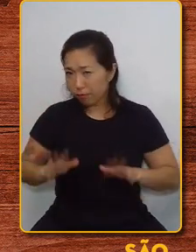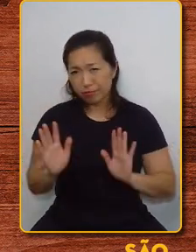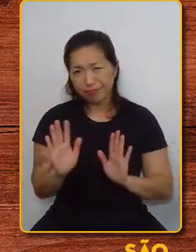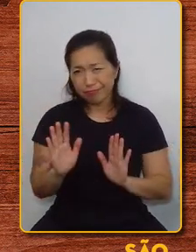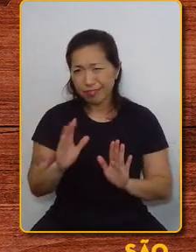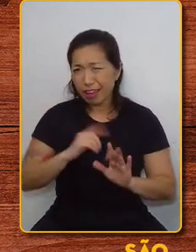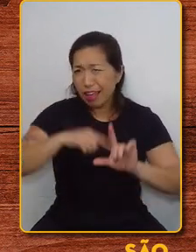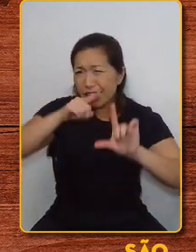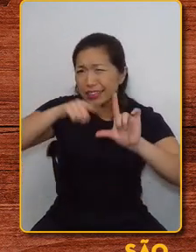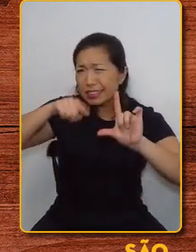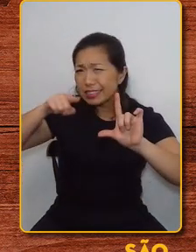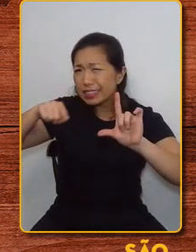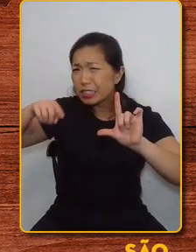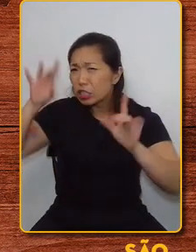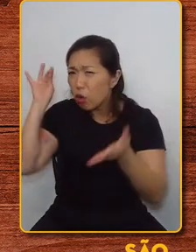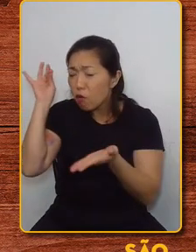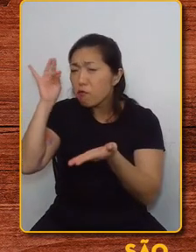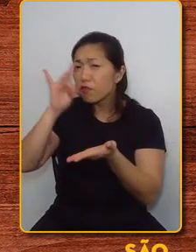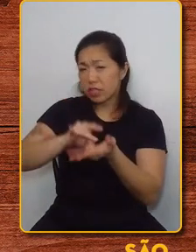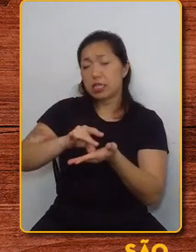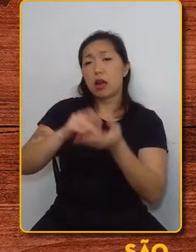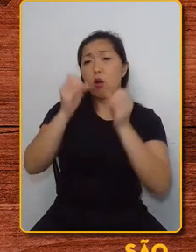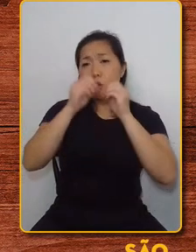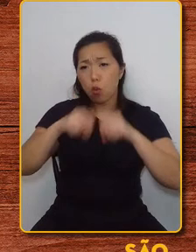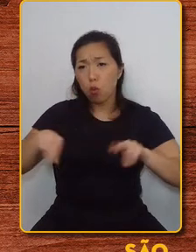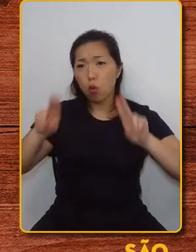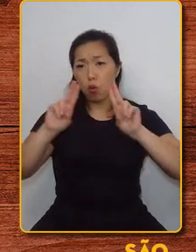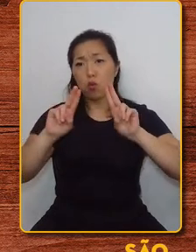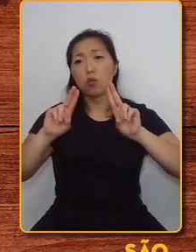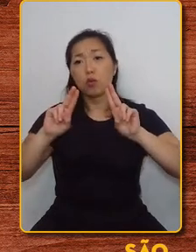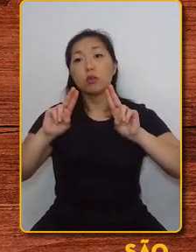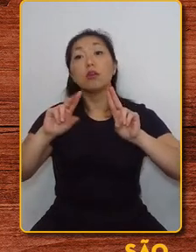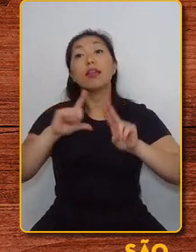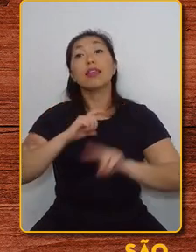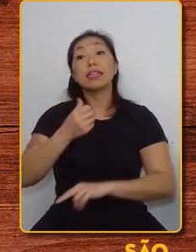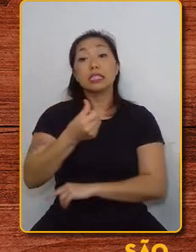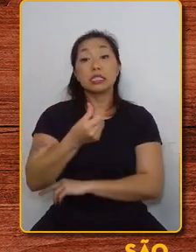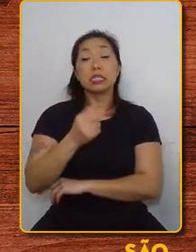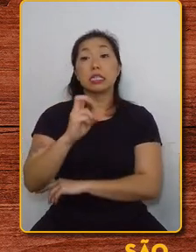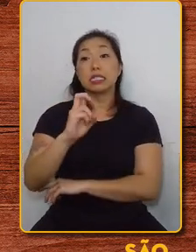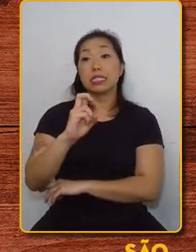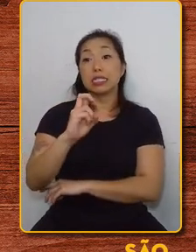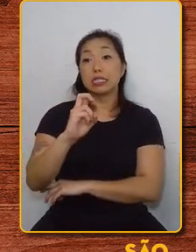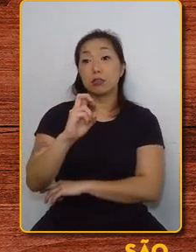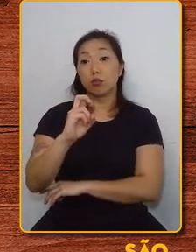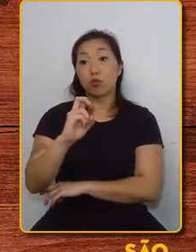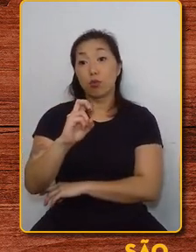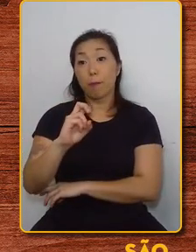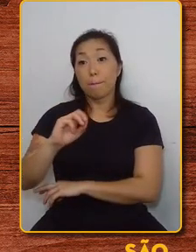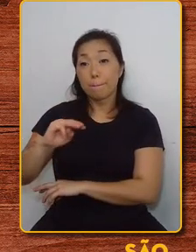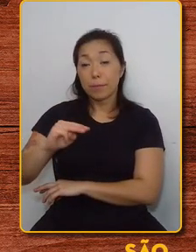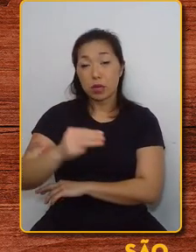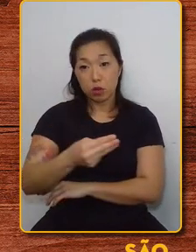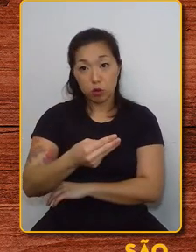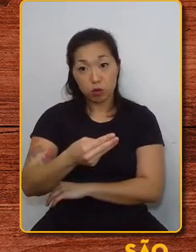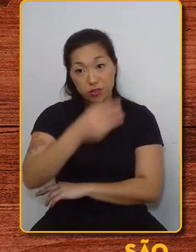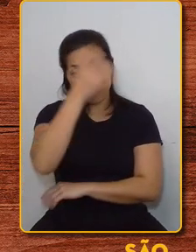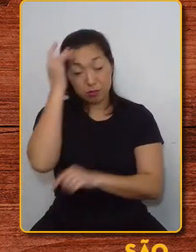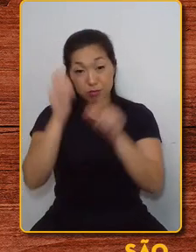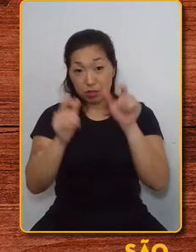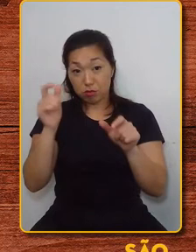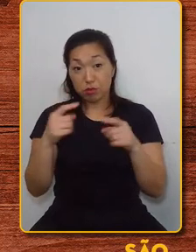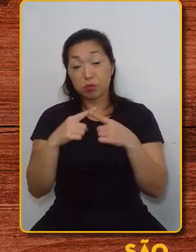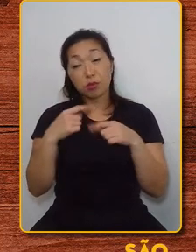oficiais das Nações Unidas, nós temos 65. Por quê? Porque tem que somar a insegurança